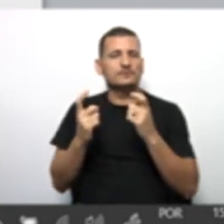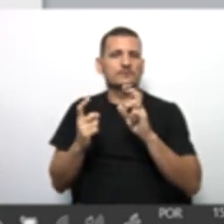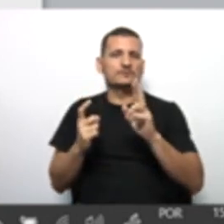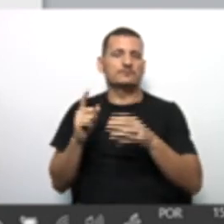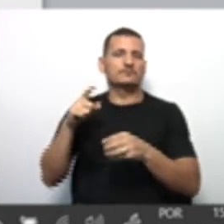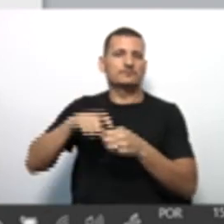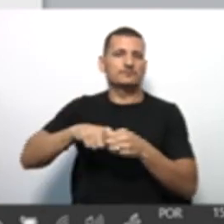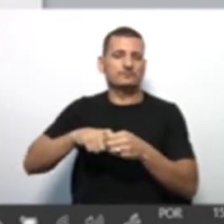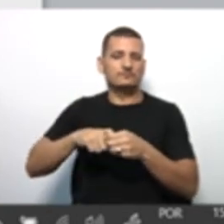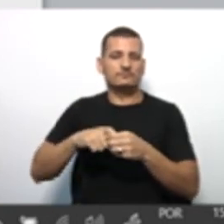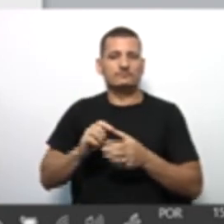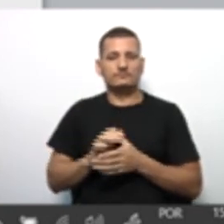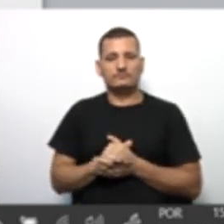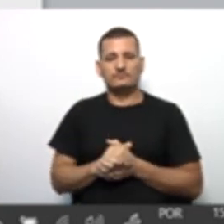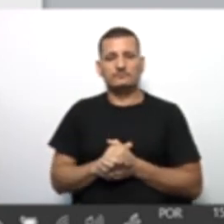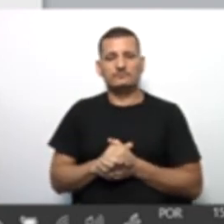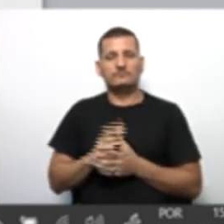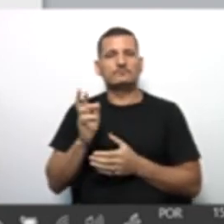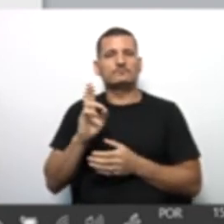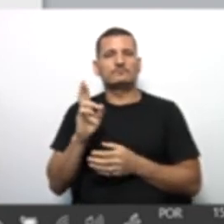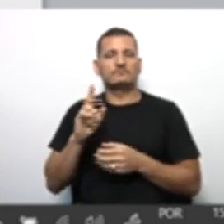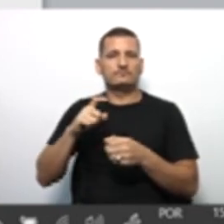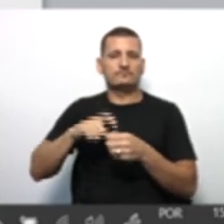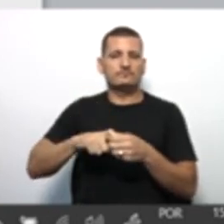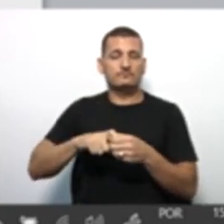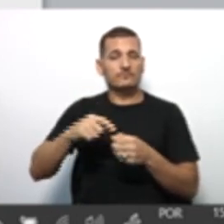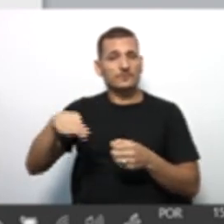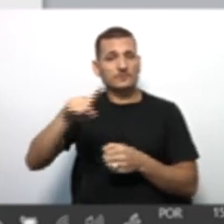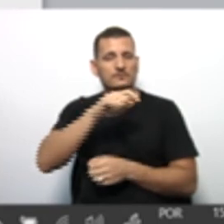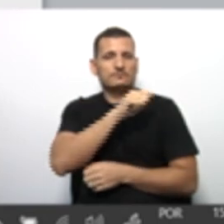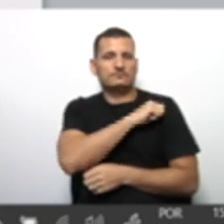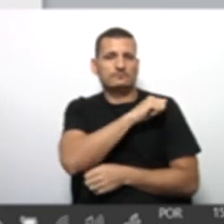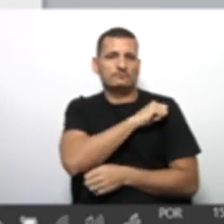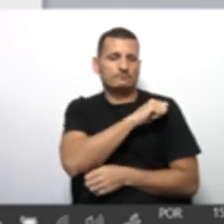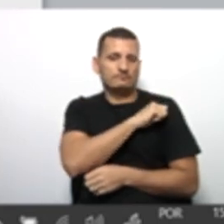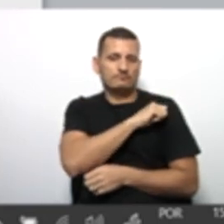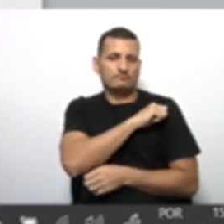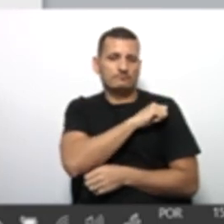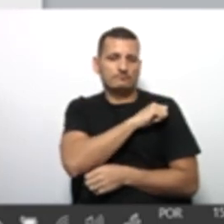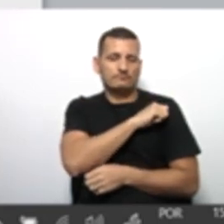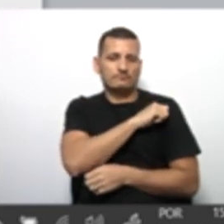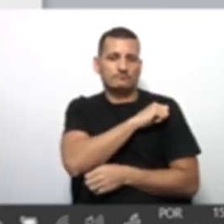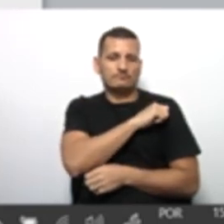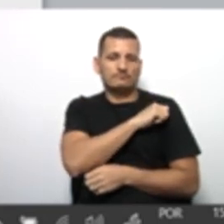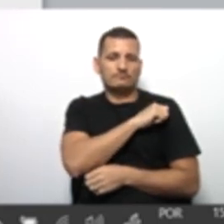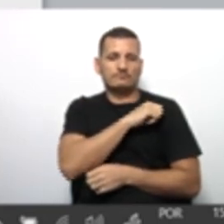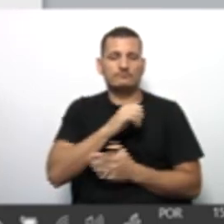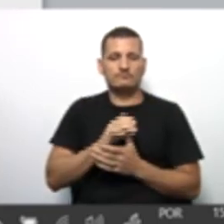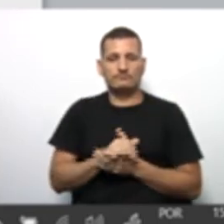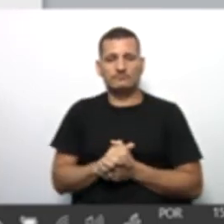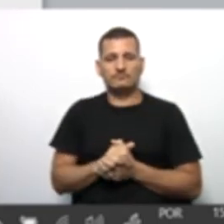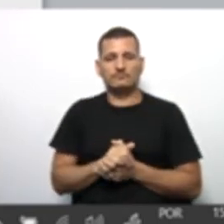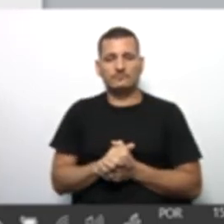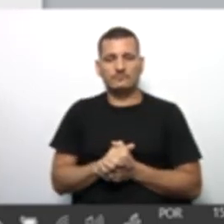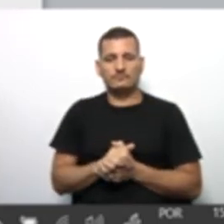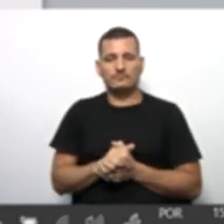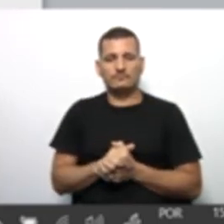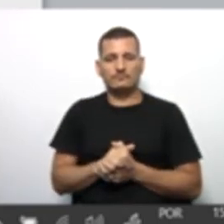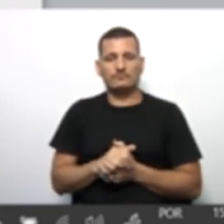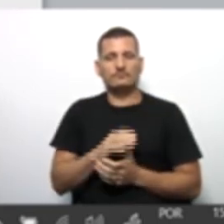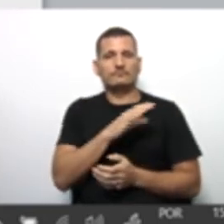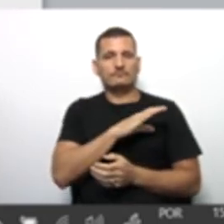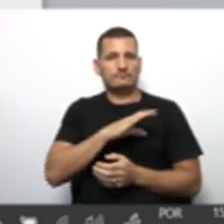de finalização aí dessas atividades. Requisitos. O que eu preciso para uma festa? Não é isso? Eu preciso de espaço, eu